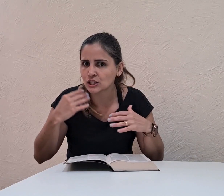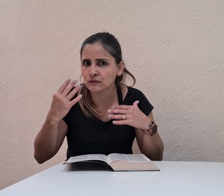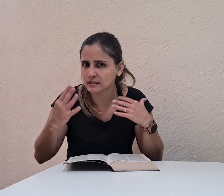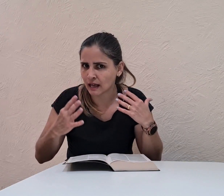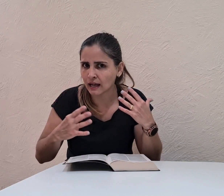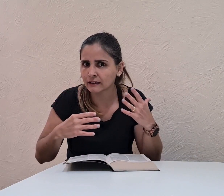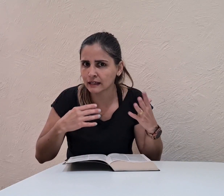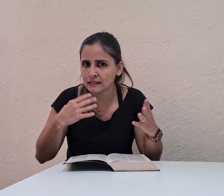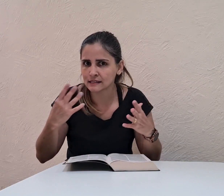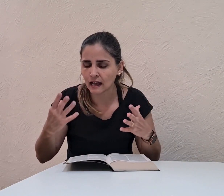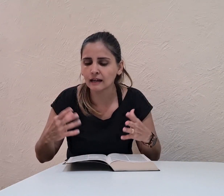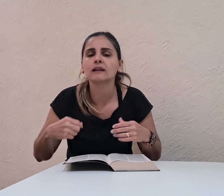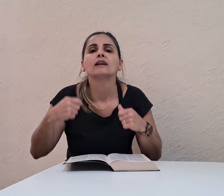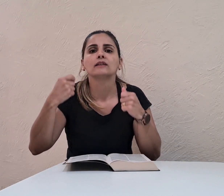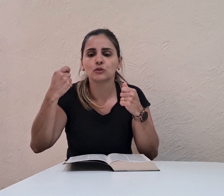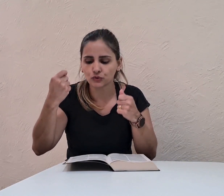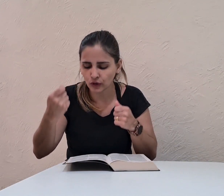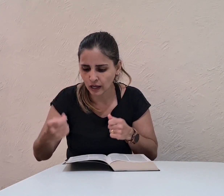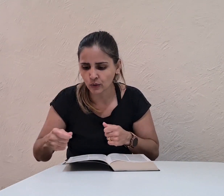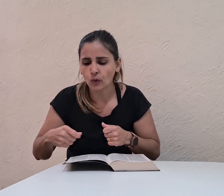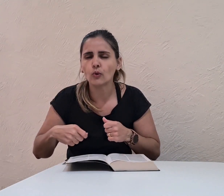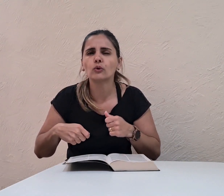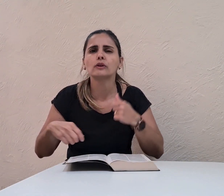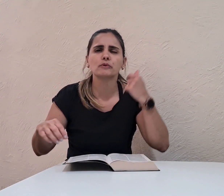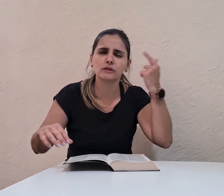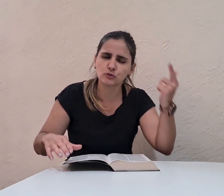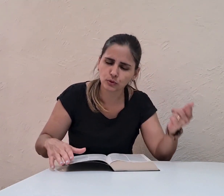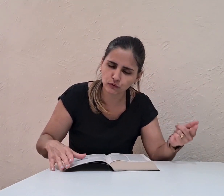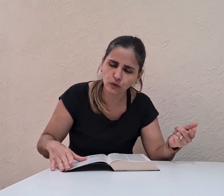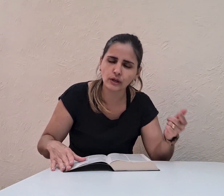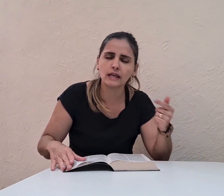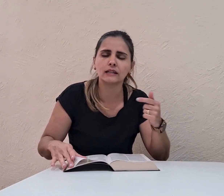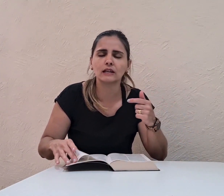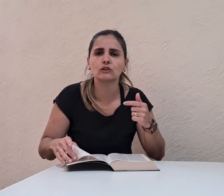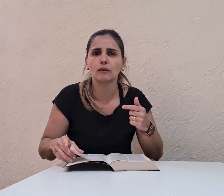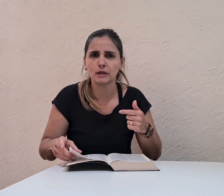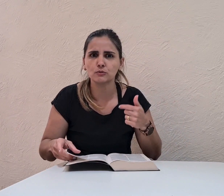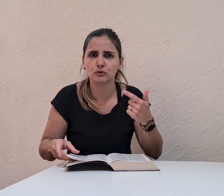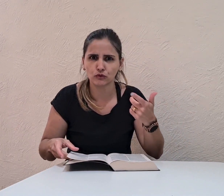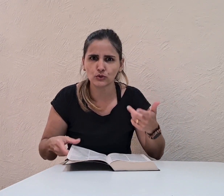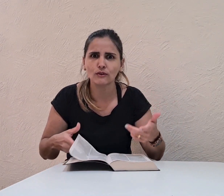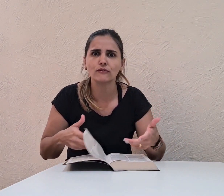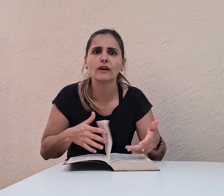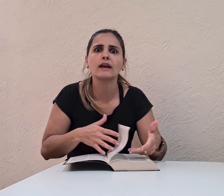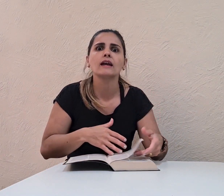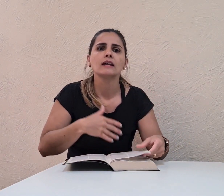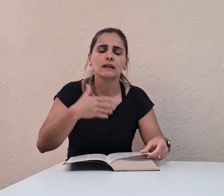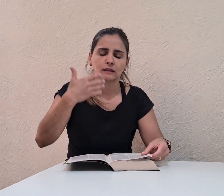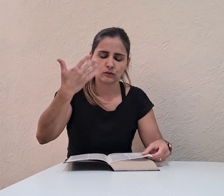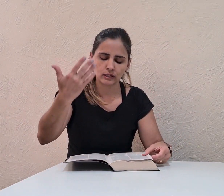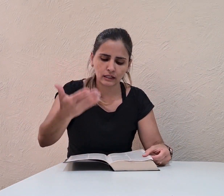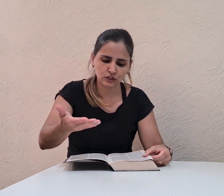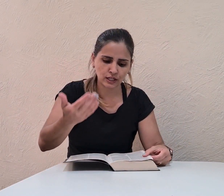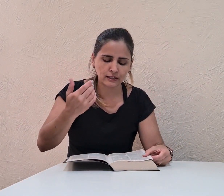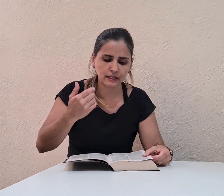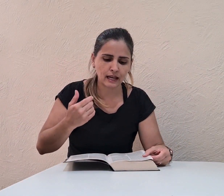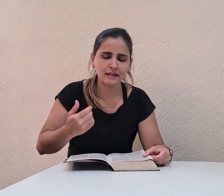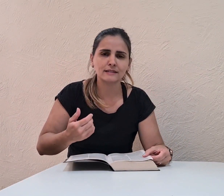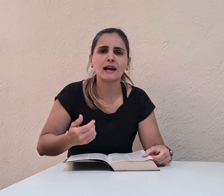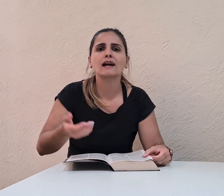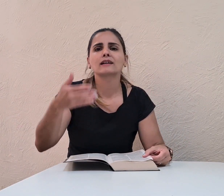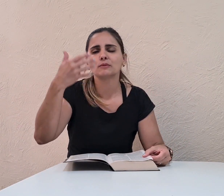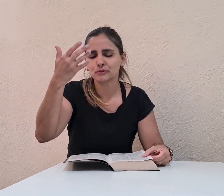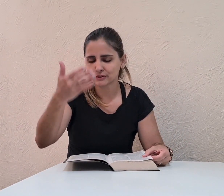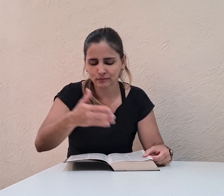em idade avançada, ele e Sara, Deus foi lá e honrou. Depois Deus provou ele, né, novamente, provou a sua fé, tendo que ele tinha que